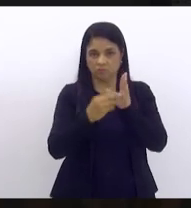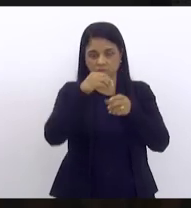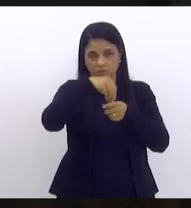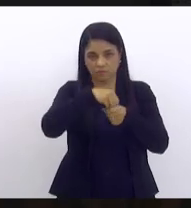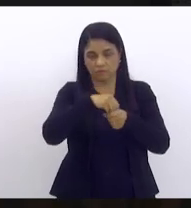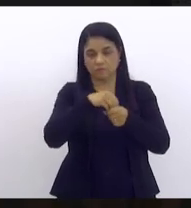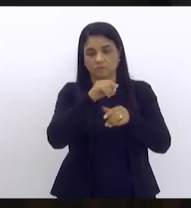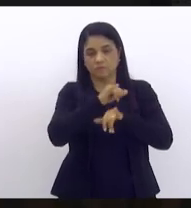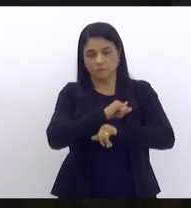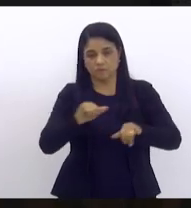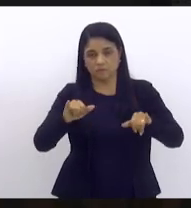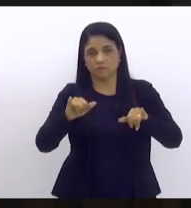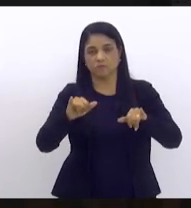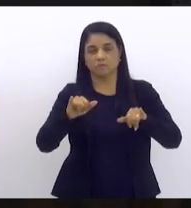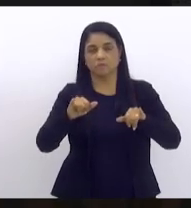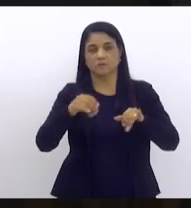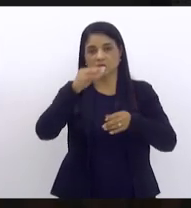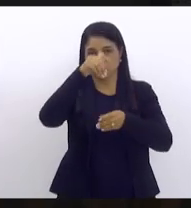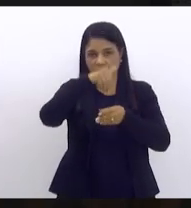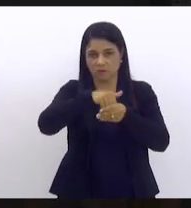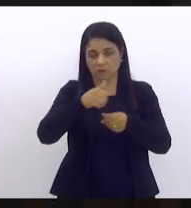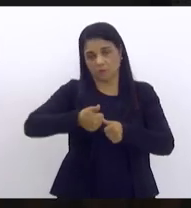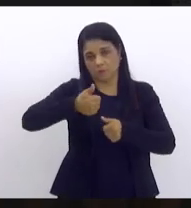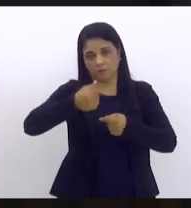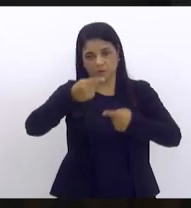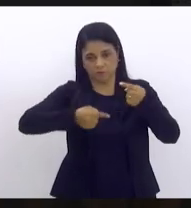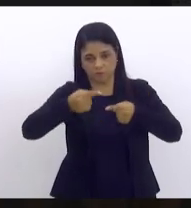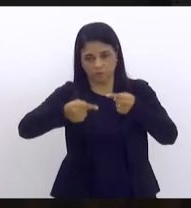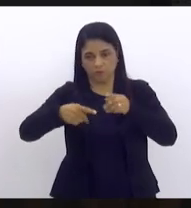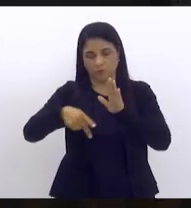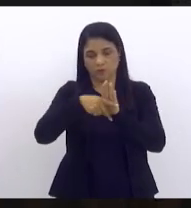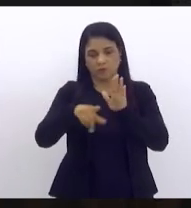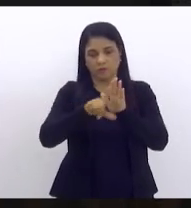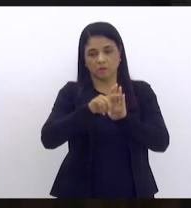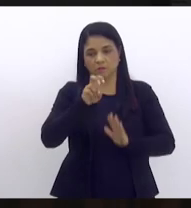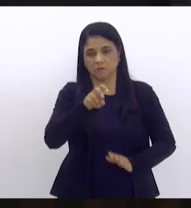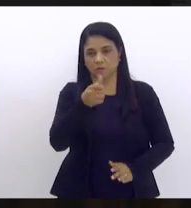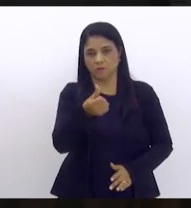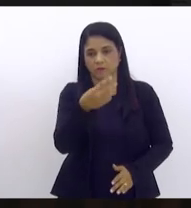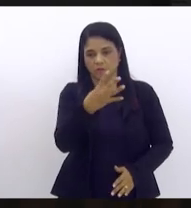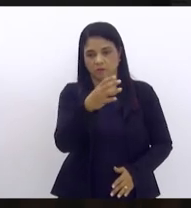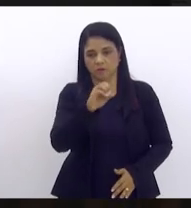tramitação ordinária, em votação, em primeira discussão, projeto de lei número